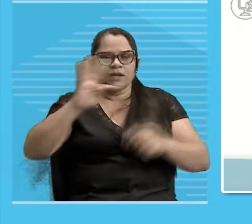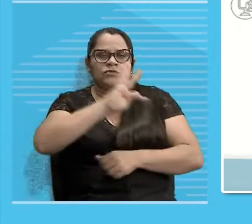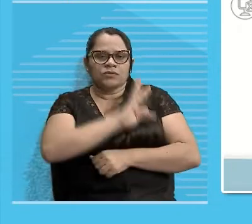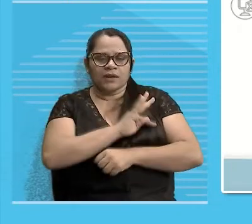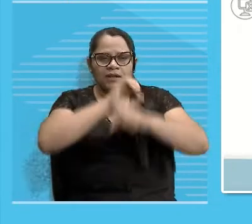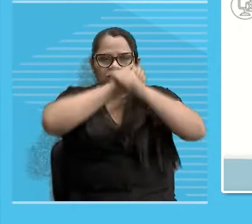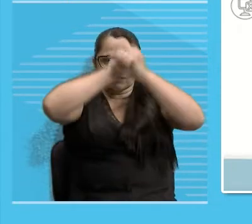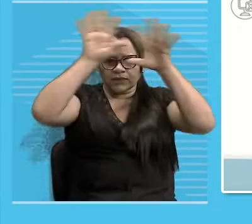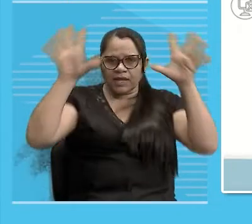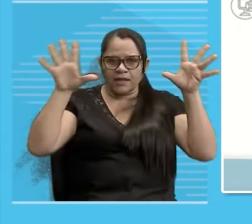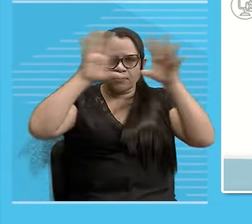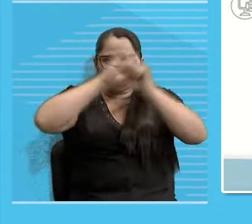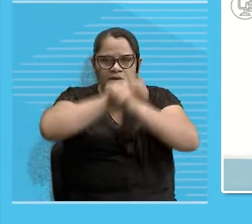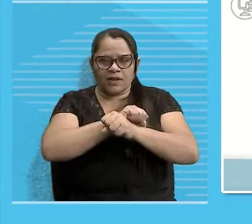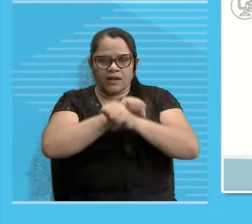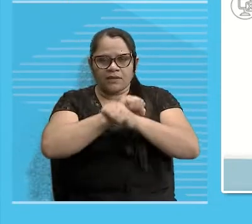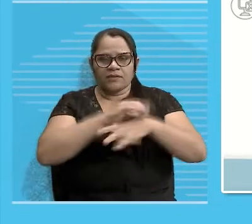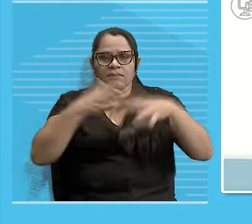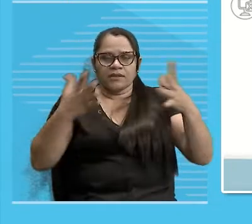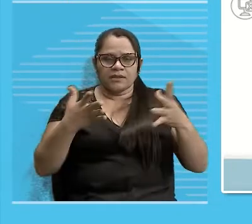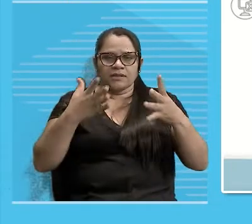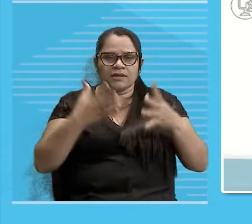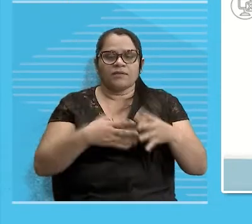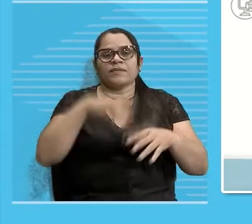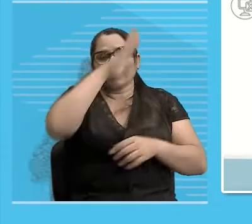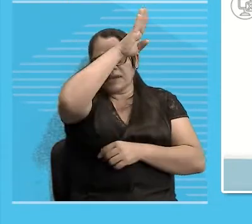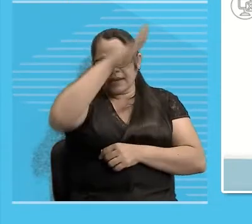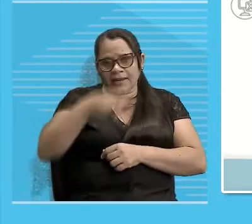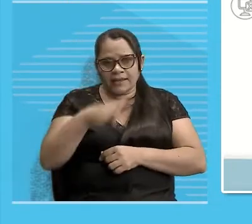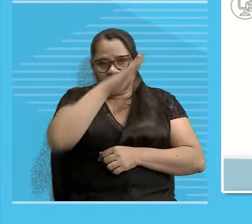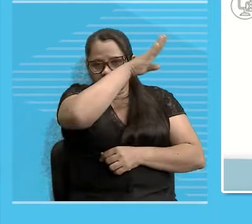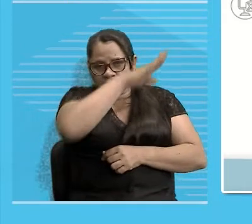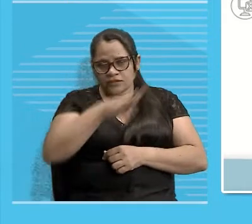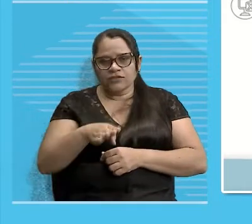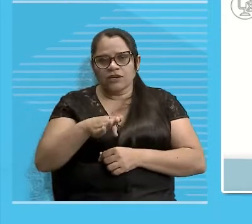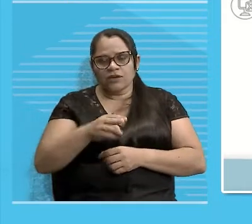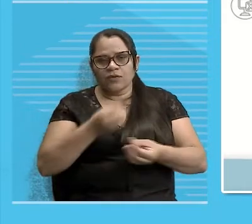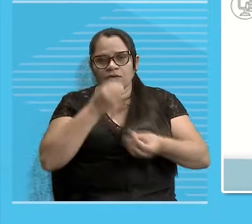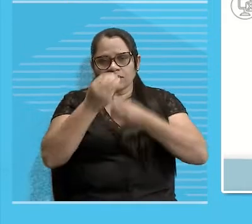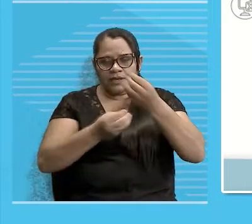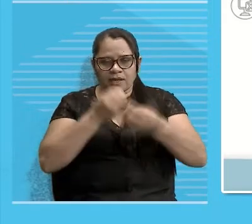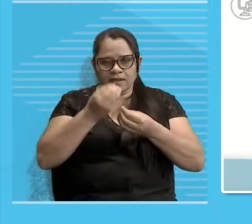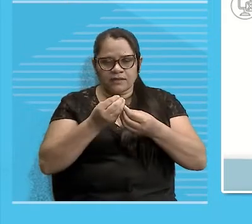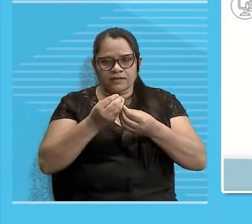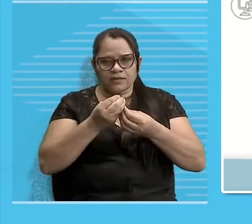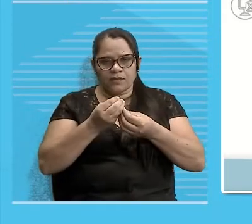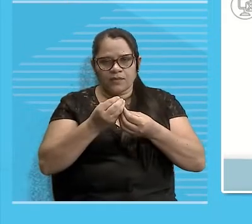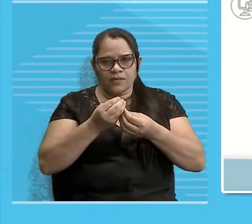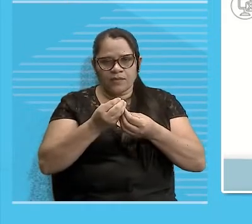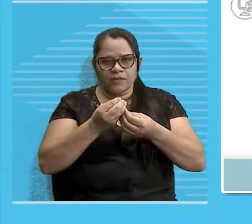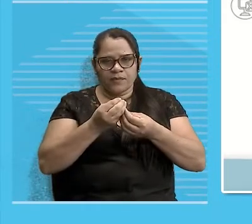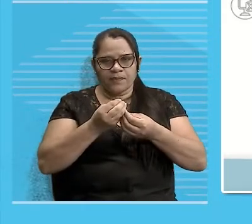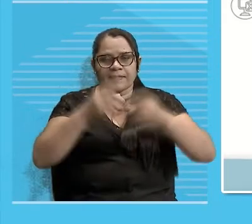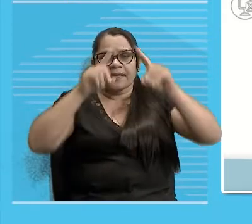claro escuro. Linhas curvas e sinuosas, linhas diagonais, instabilidade. Enquadramento como